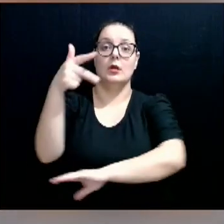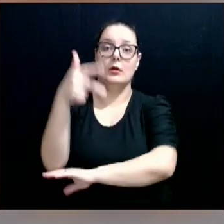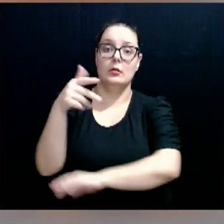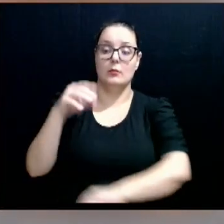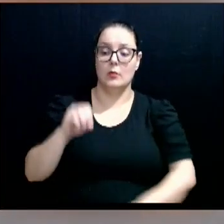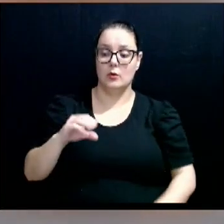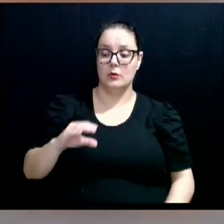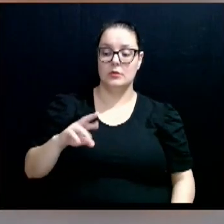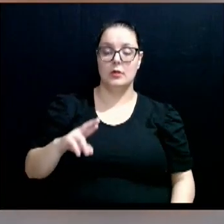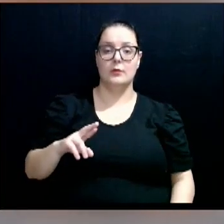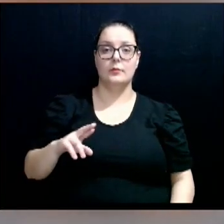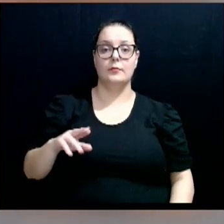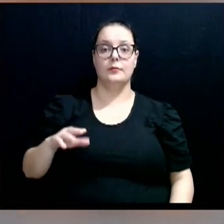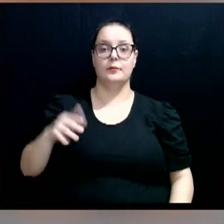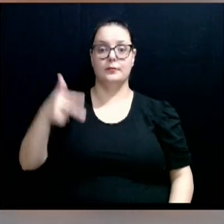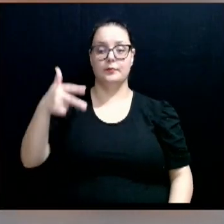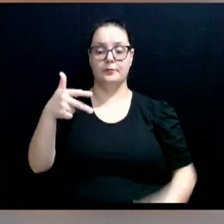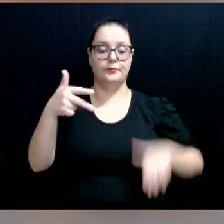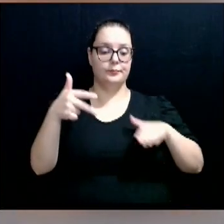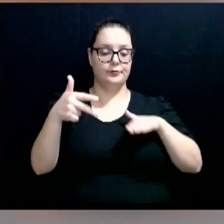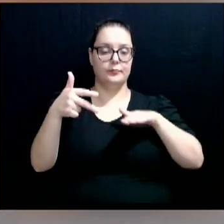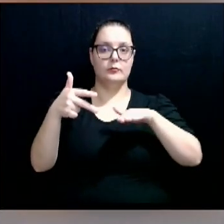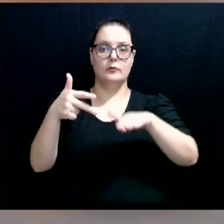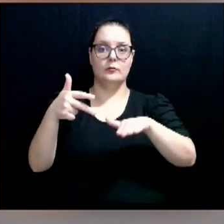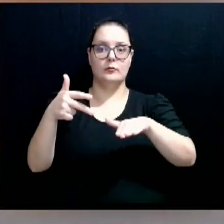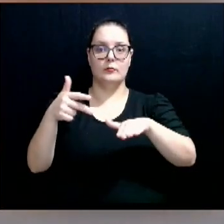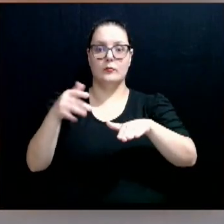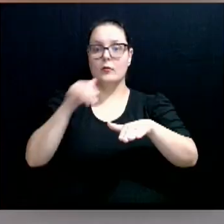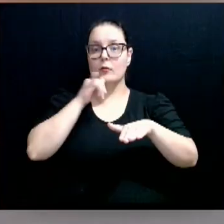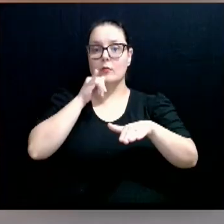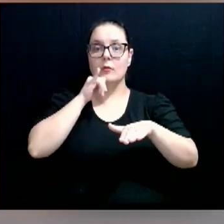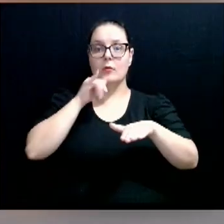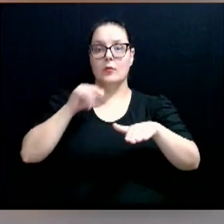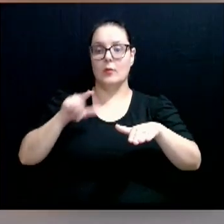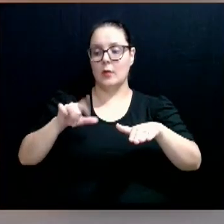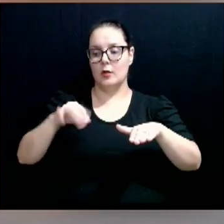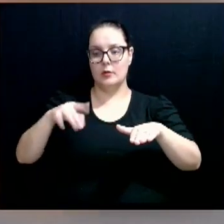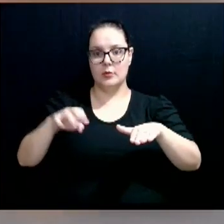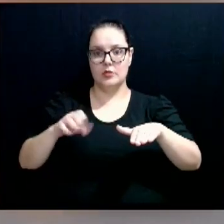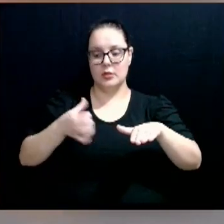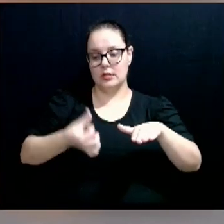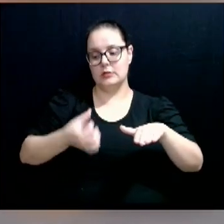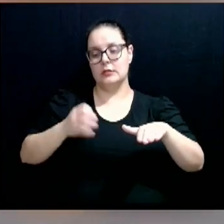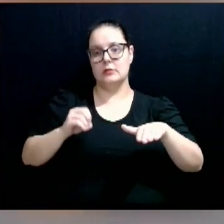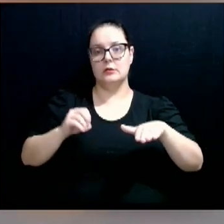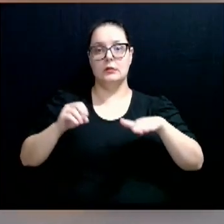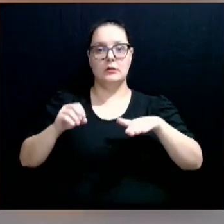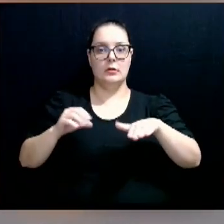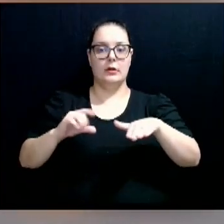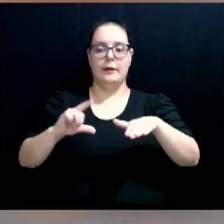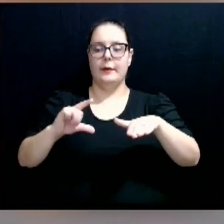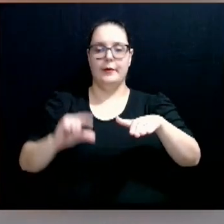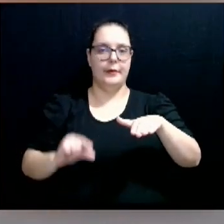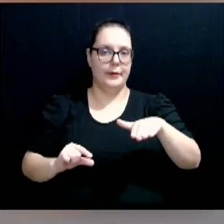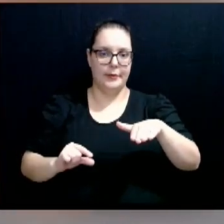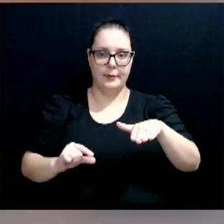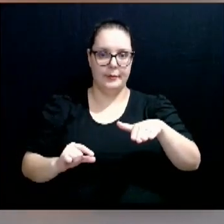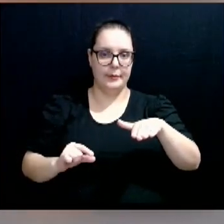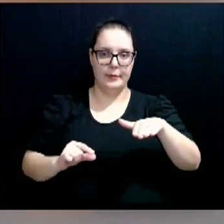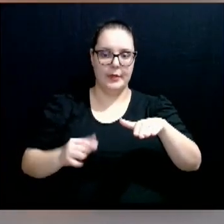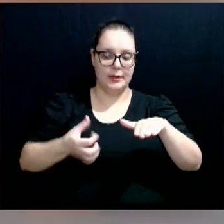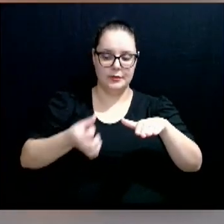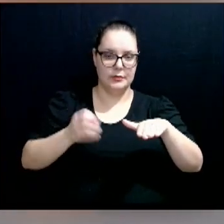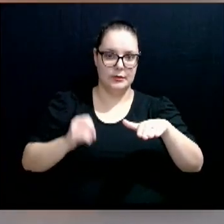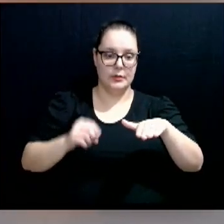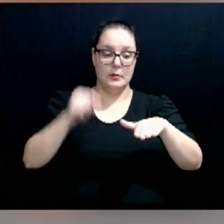carro lá, que vamos supor, o limite da via é 60 por hora, passou um carro a menos de 60, mas tem uma queixa de